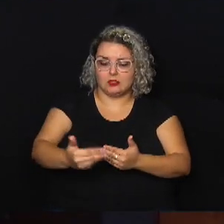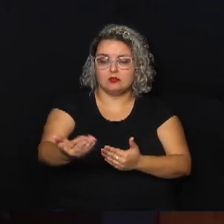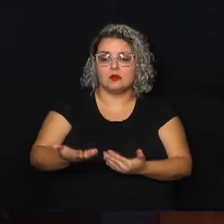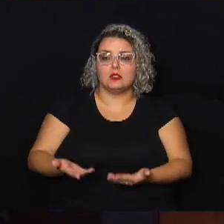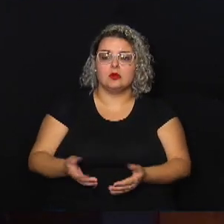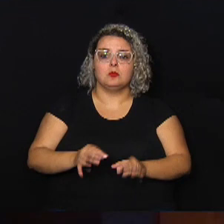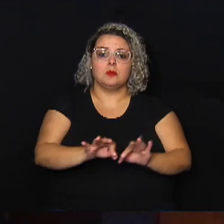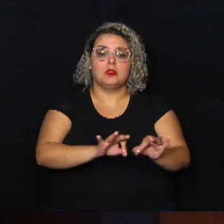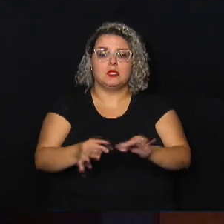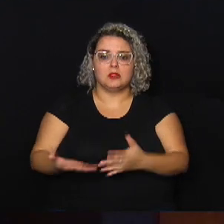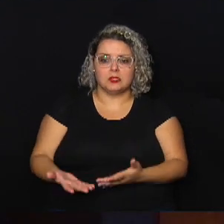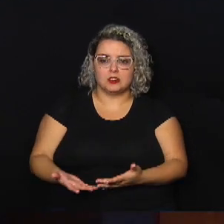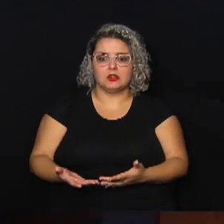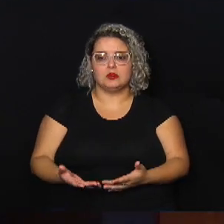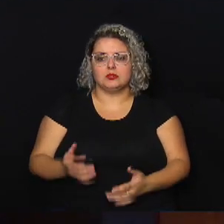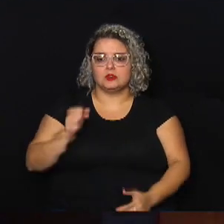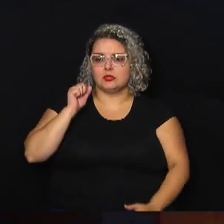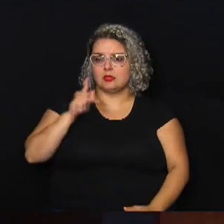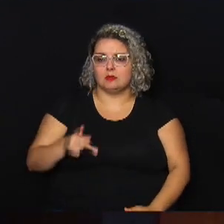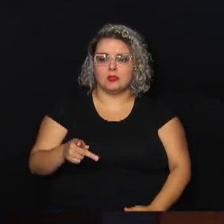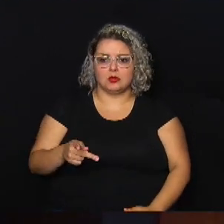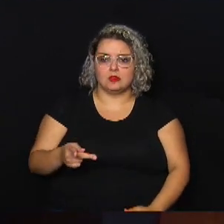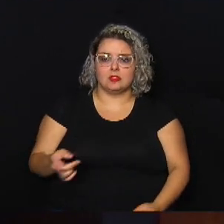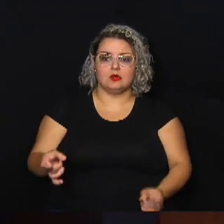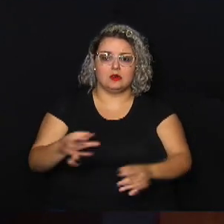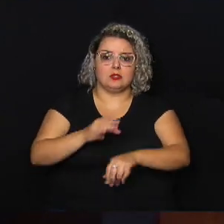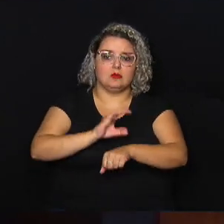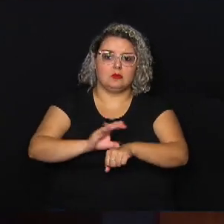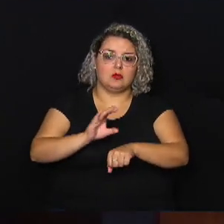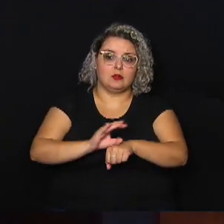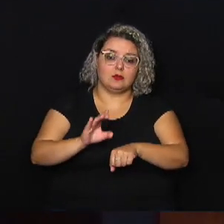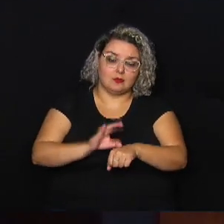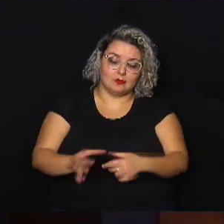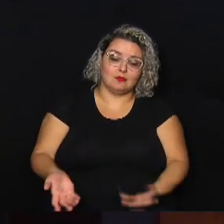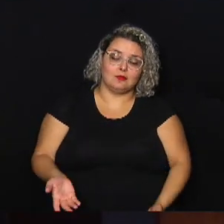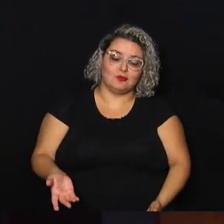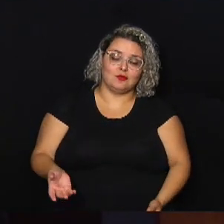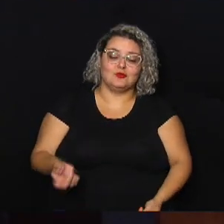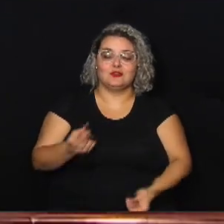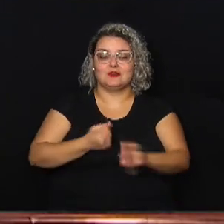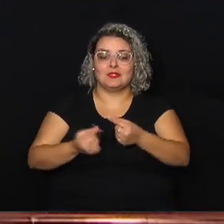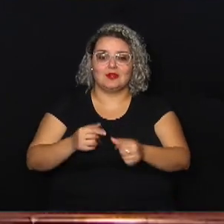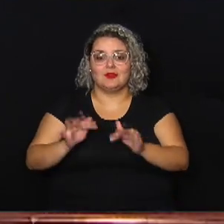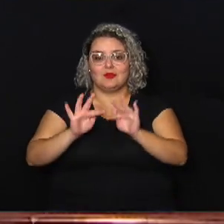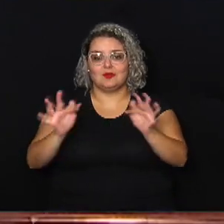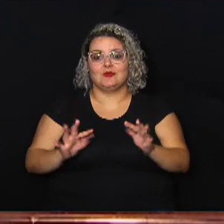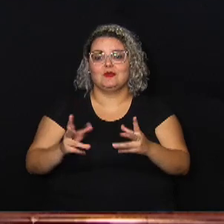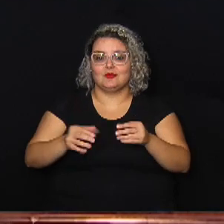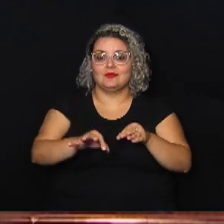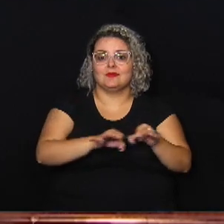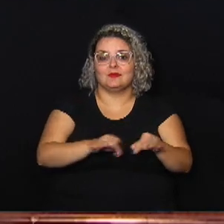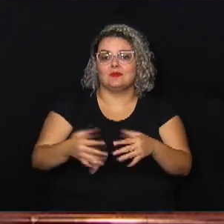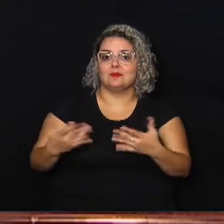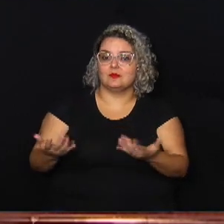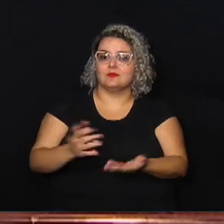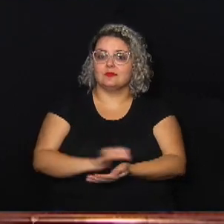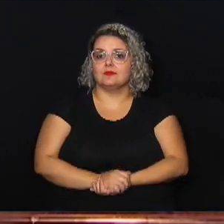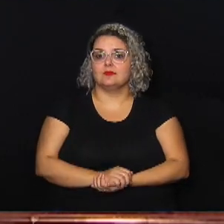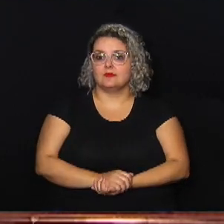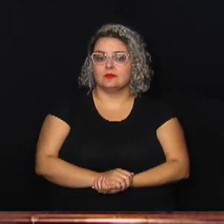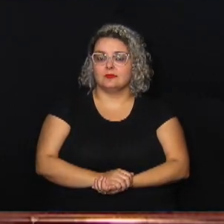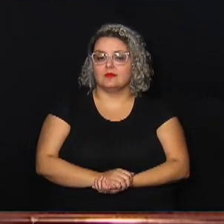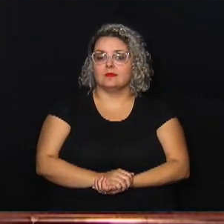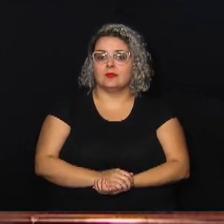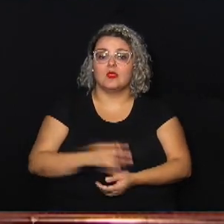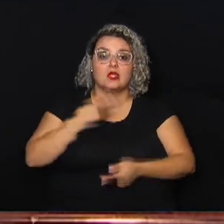planeja a aposentadoria e eu termino o curso com a economia da felicidade. Com tudo organizadinho aí. E falando